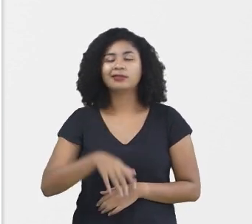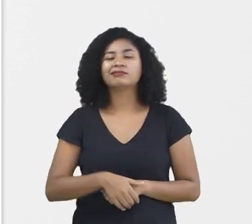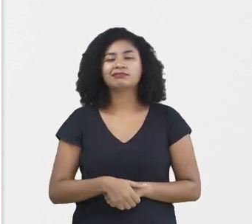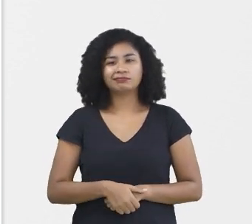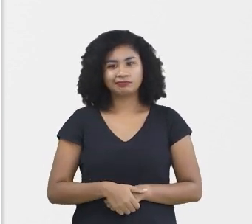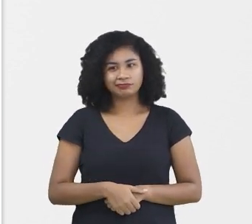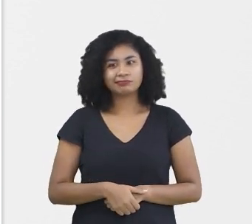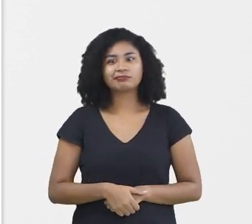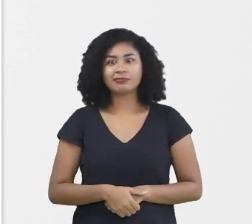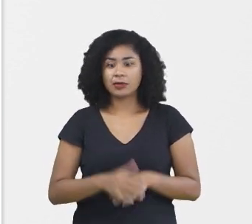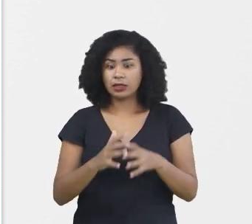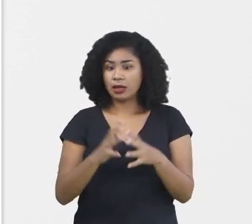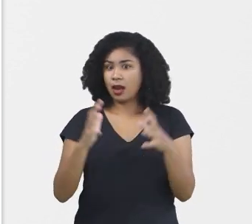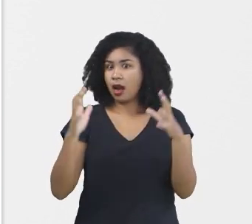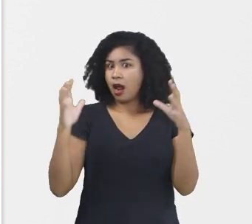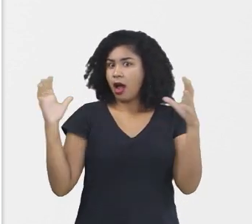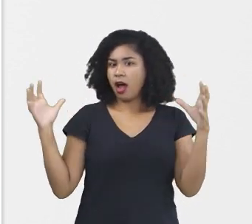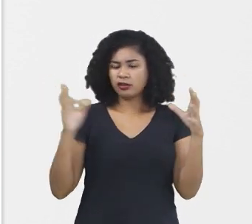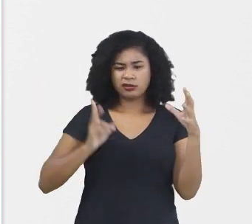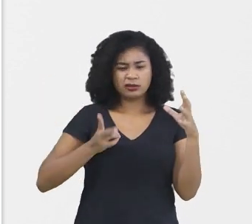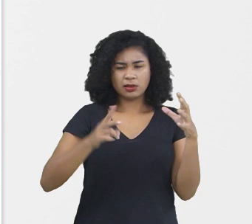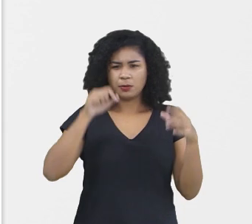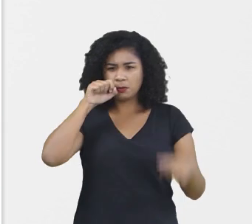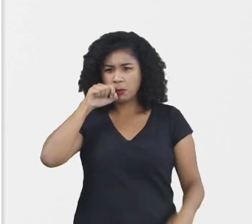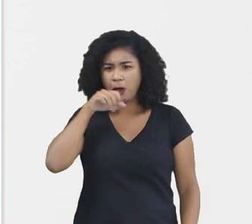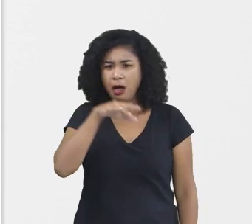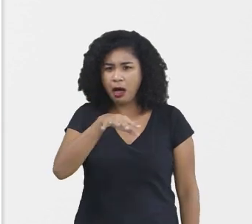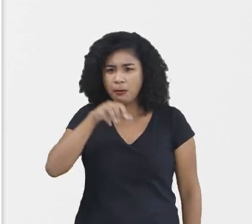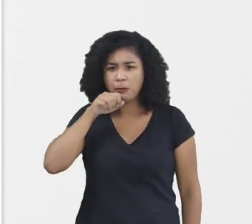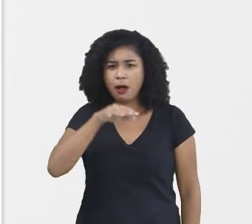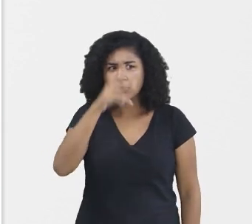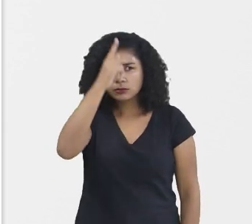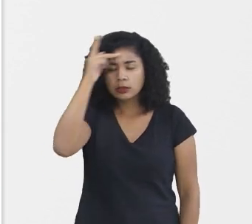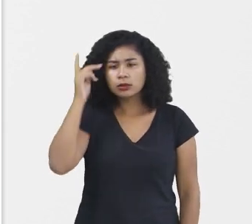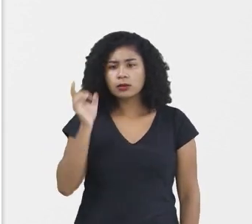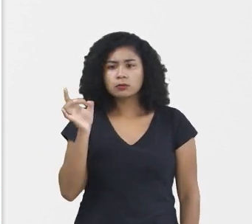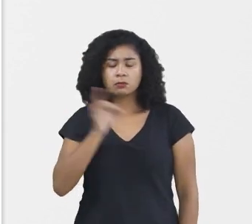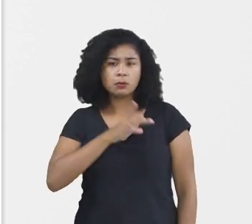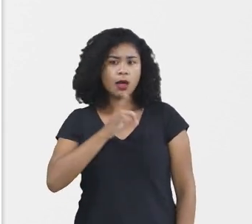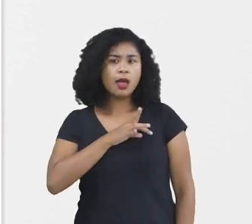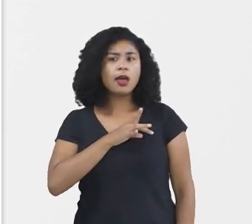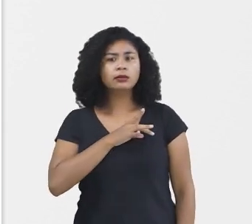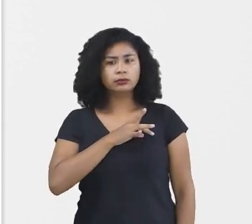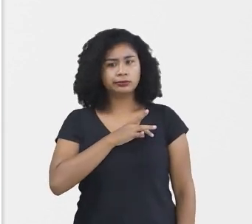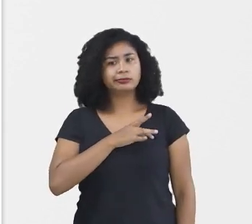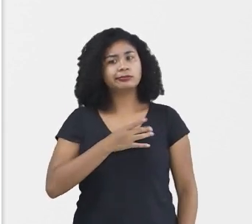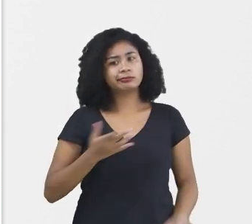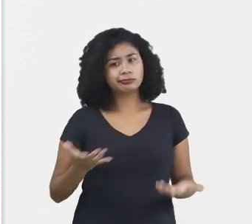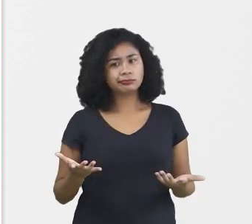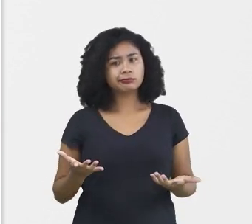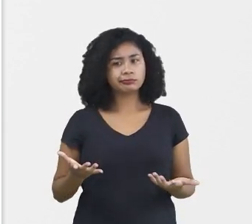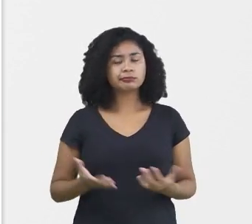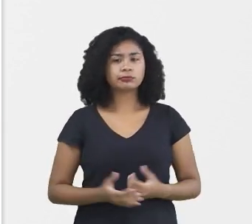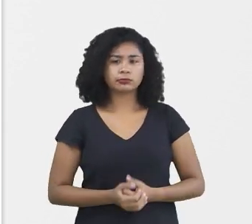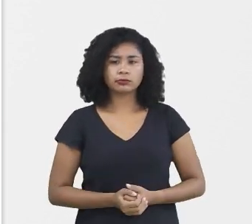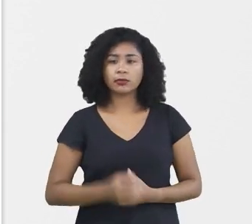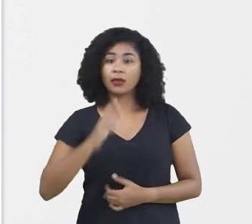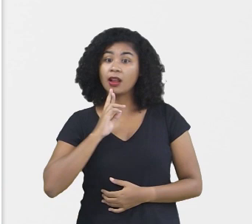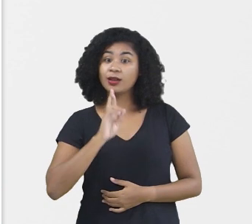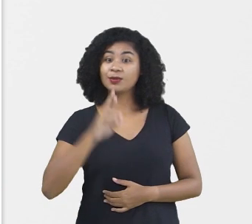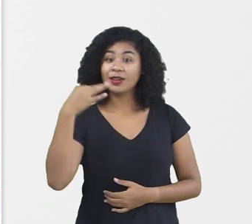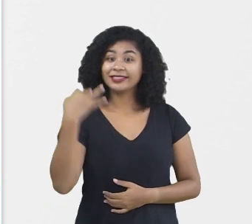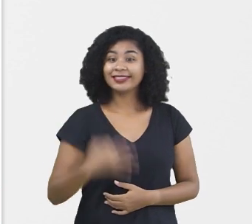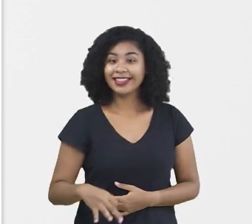ser monstruoso que solta fogo pela boca, então ninguém ousava passar por ele, né? Então a resposta correta